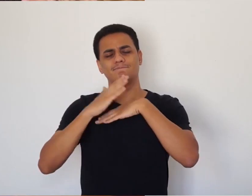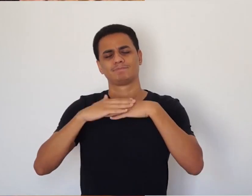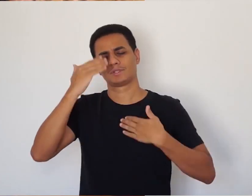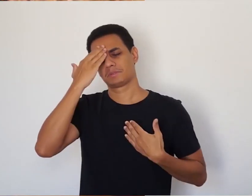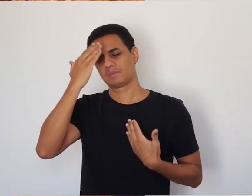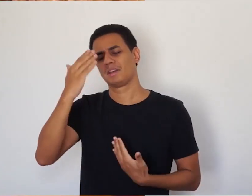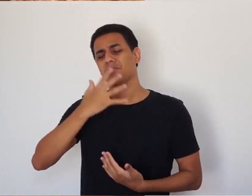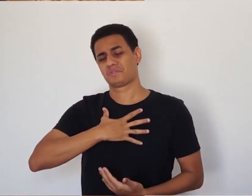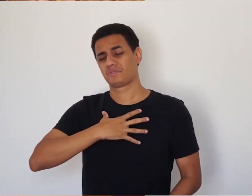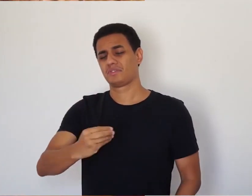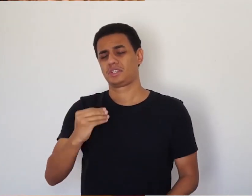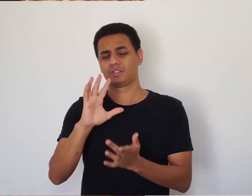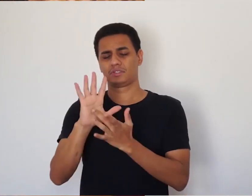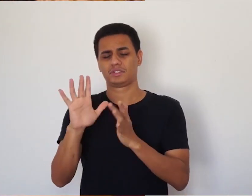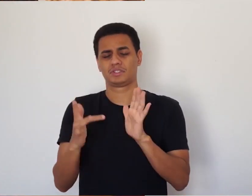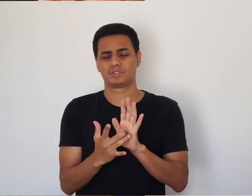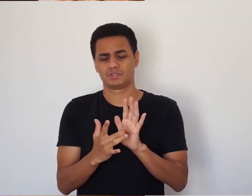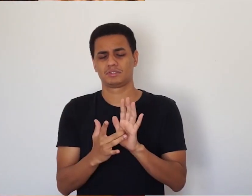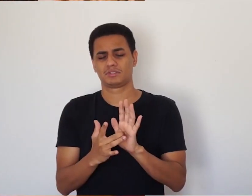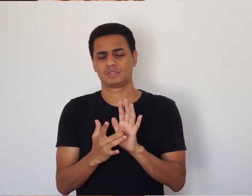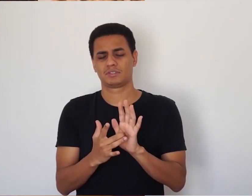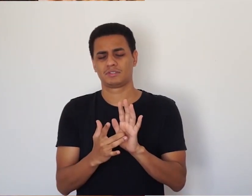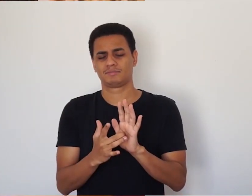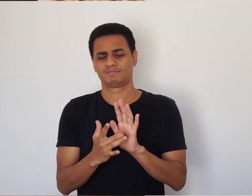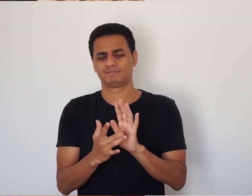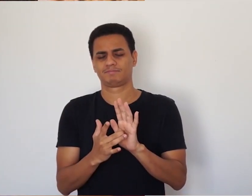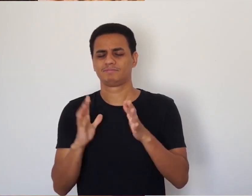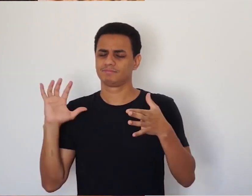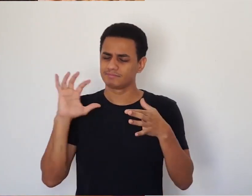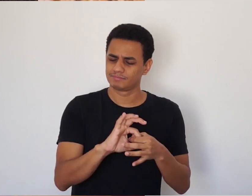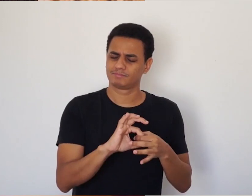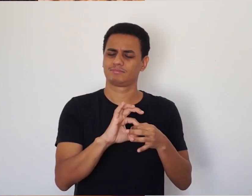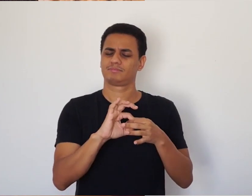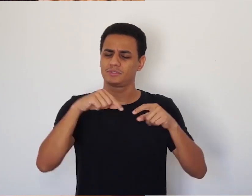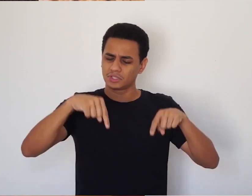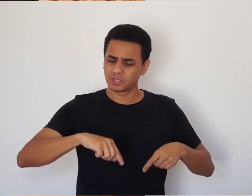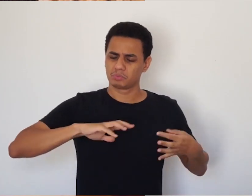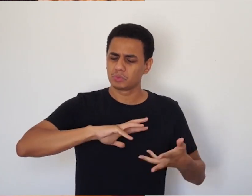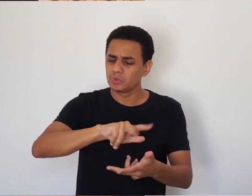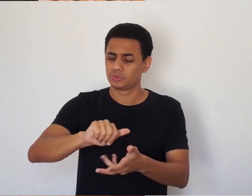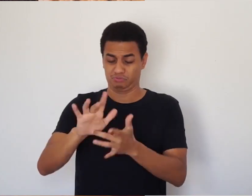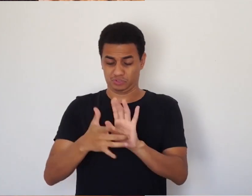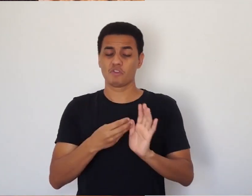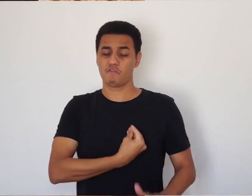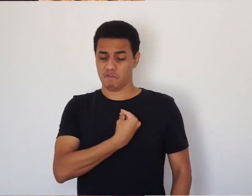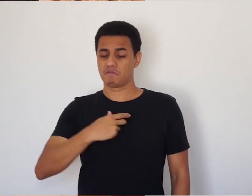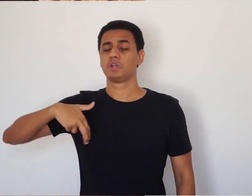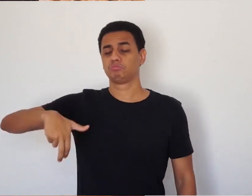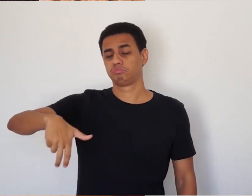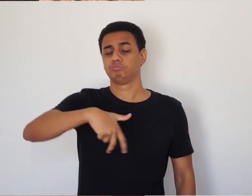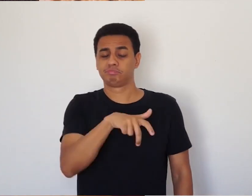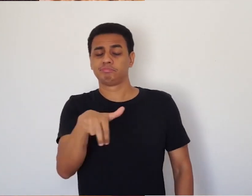Querido Deus, obrigado porque o teu Filho Jesus se fez carne, se fez homem, habitou